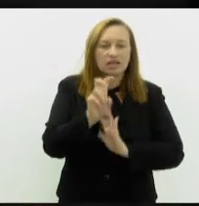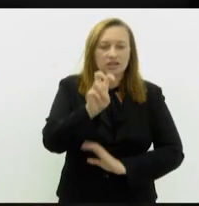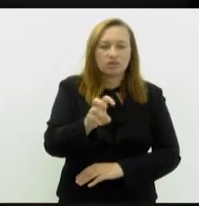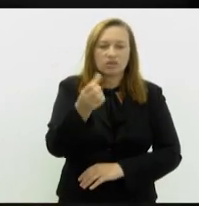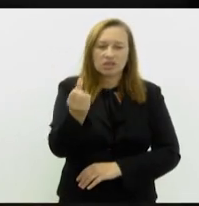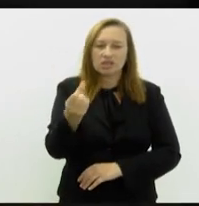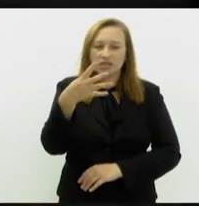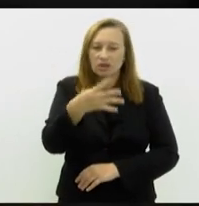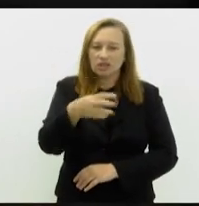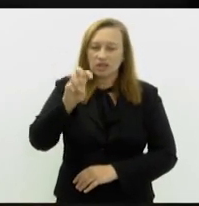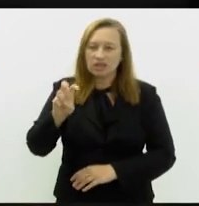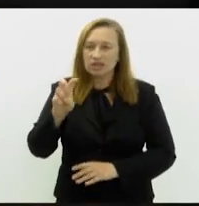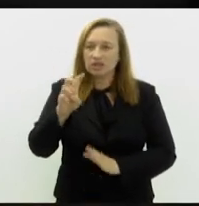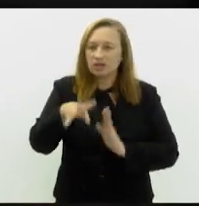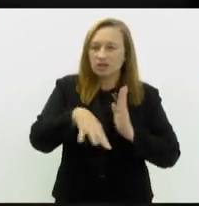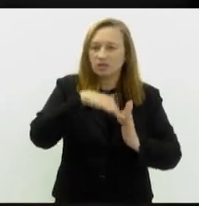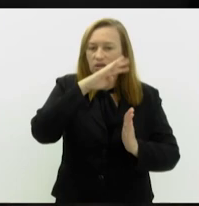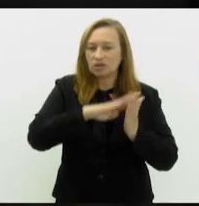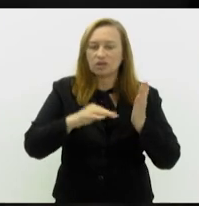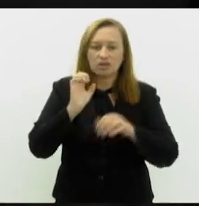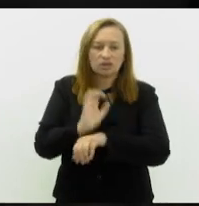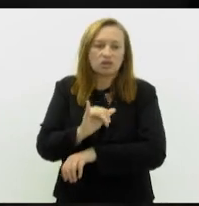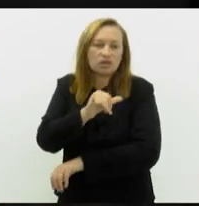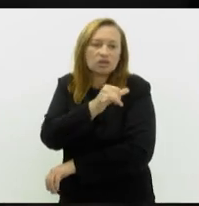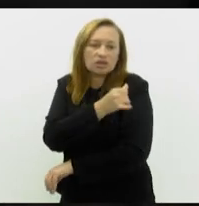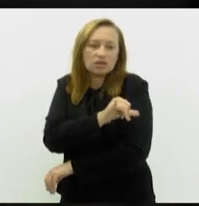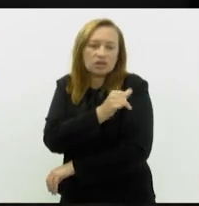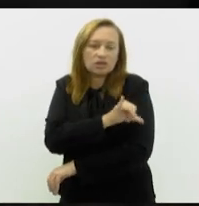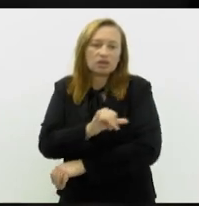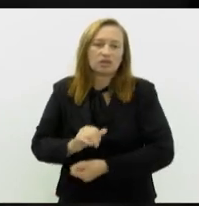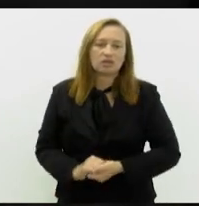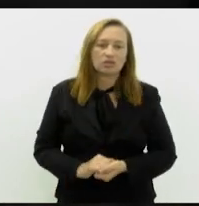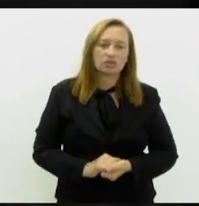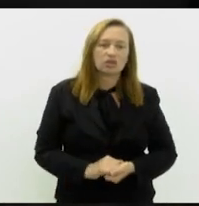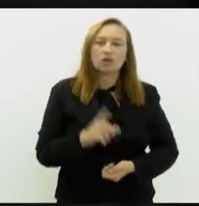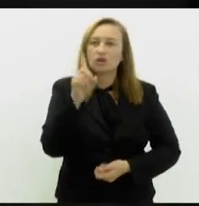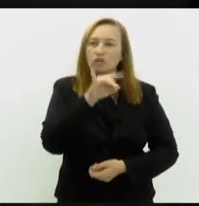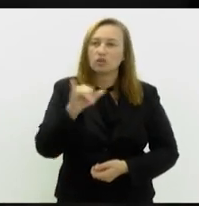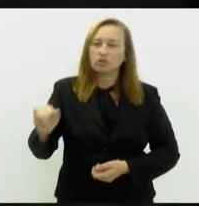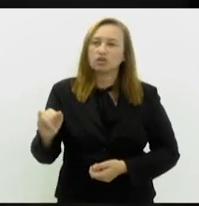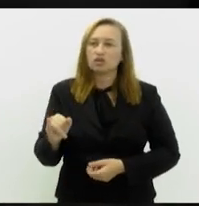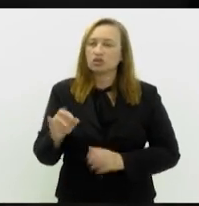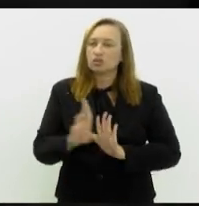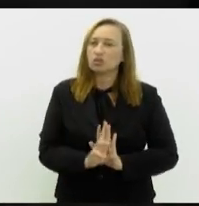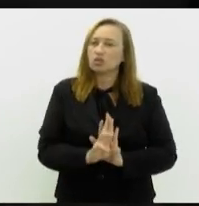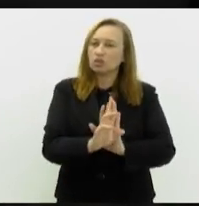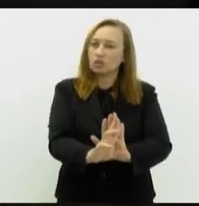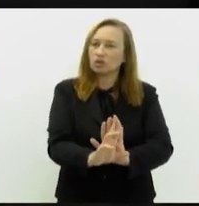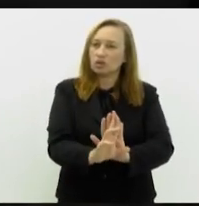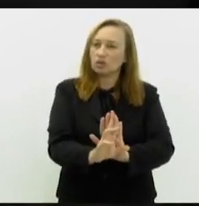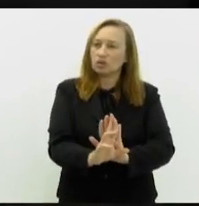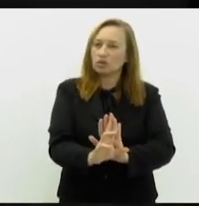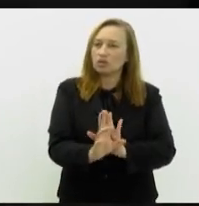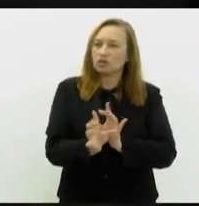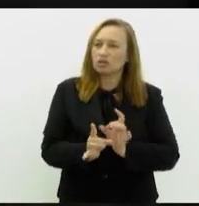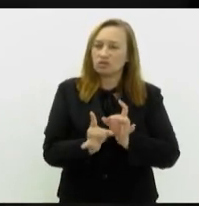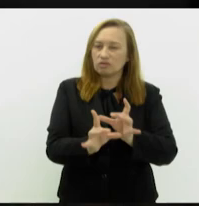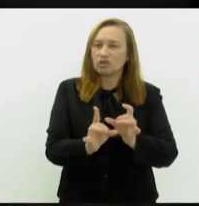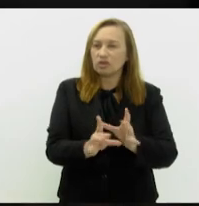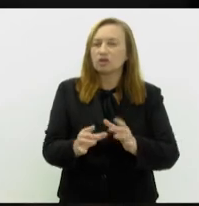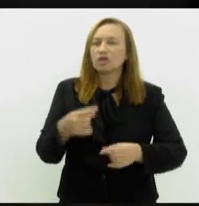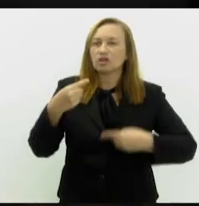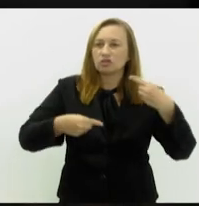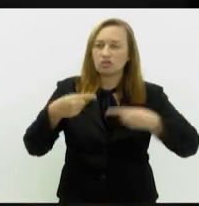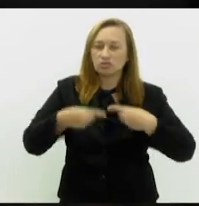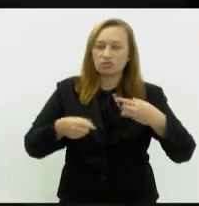5.645/2010, incluindo no calendário oficial do Estado do Rio de Janeiro o dia do representante comercial. Em